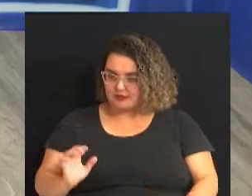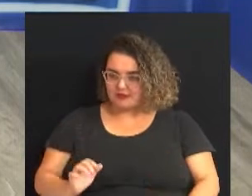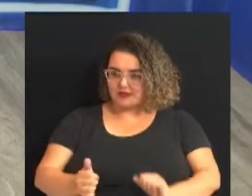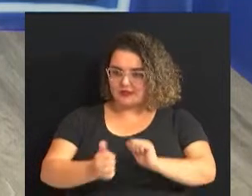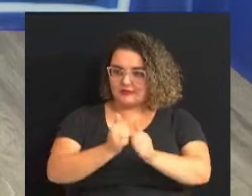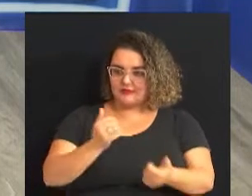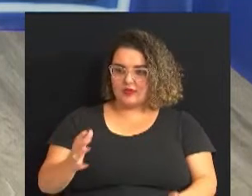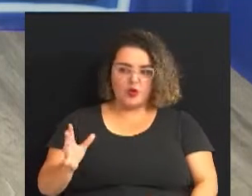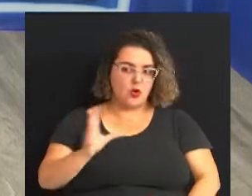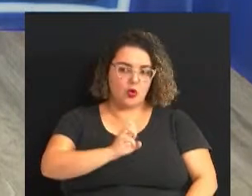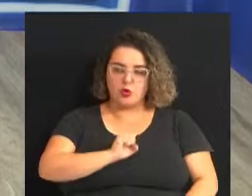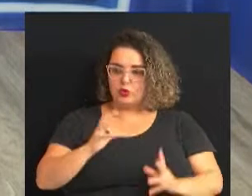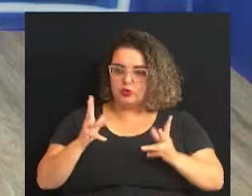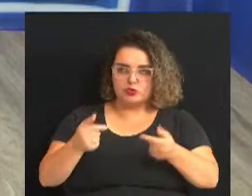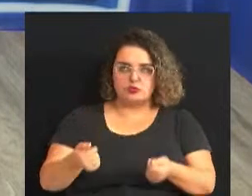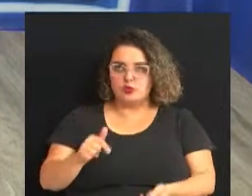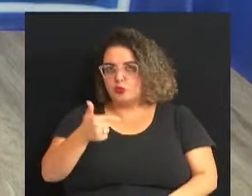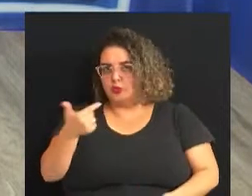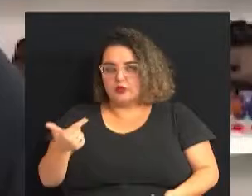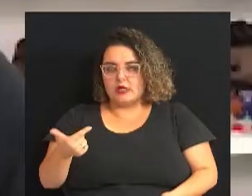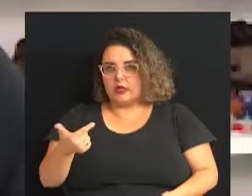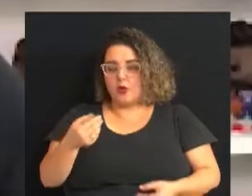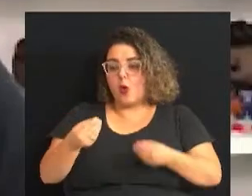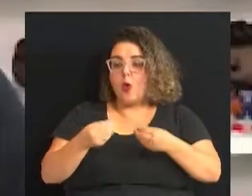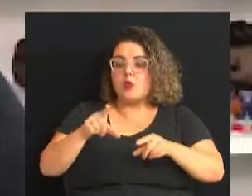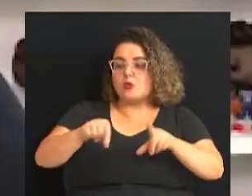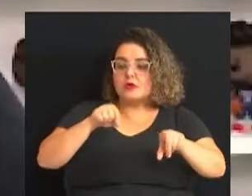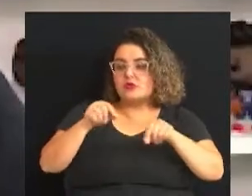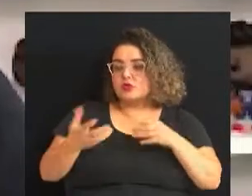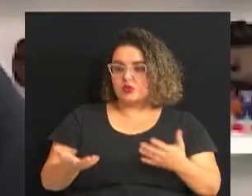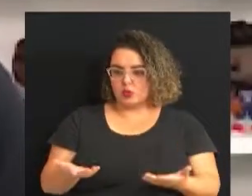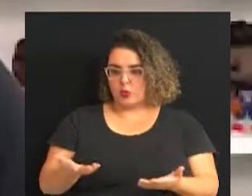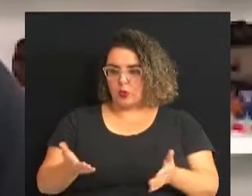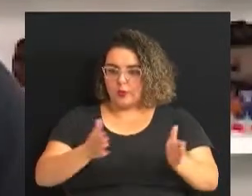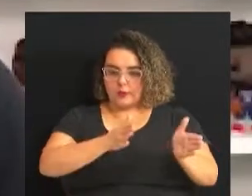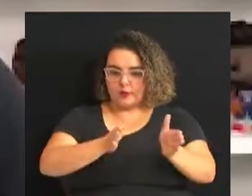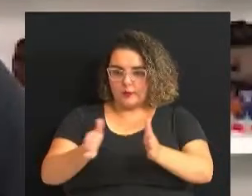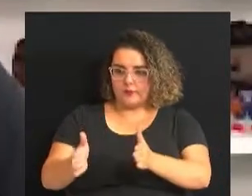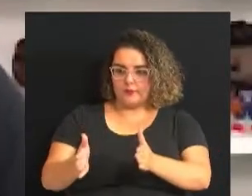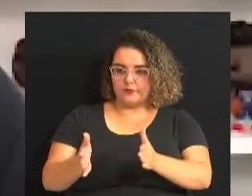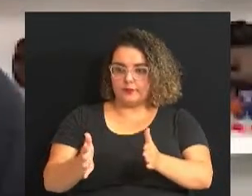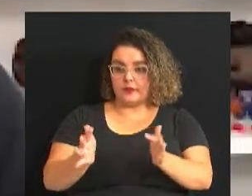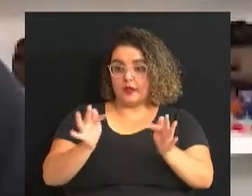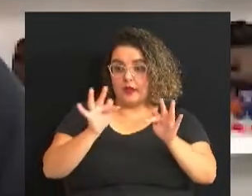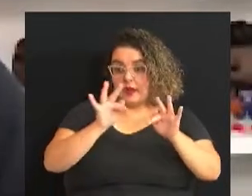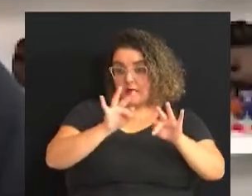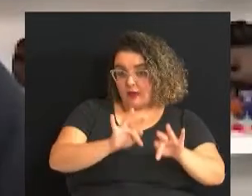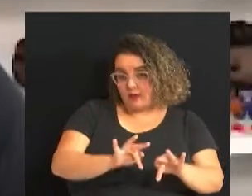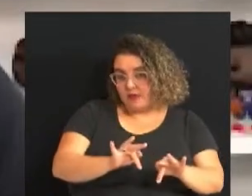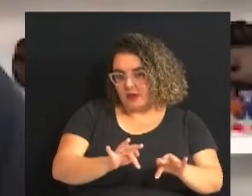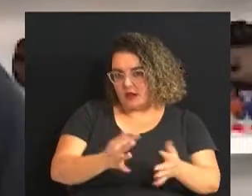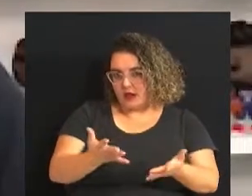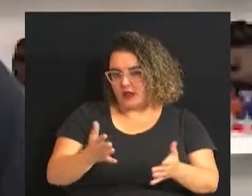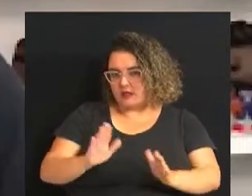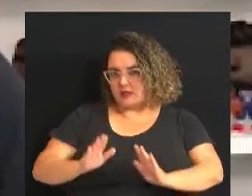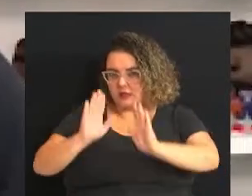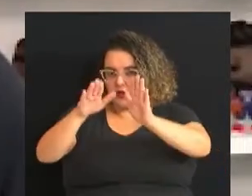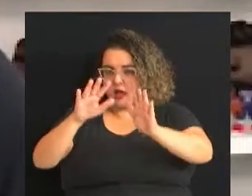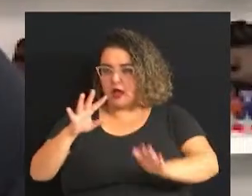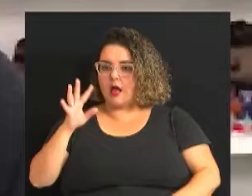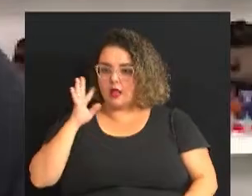Gosto de tudo, assim, não dá para escolher um momento, acho que a NBA Finals, acho que essa sequência de finais de NBA mais draft, ela é muito legal,